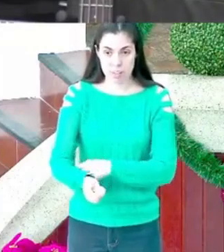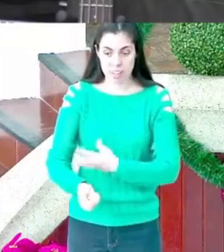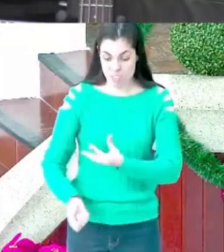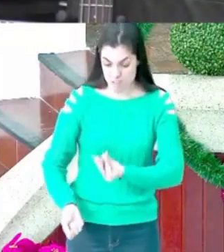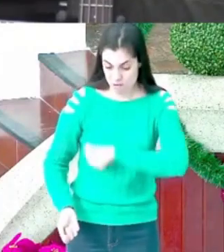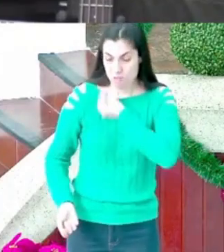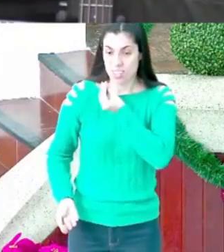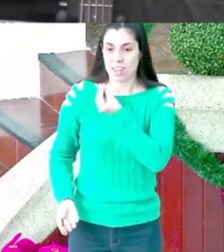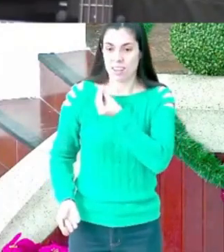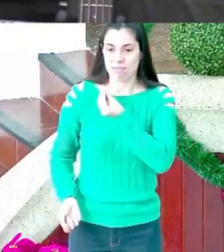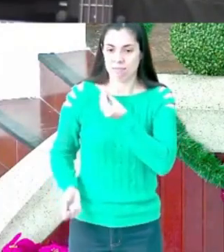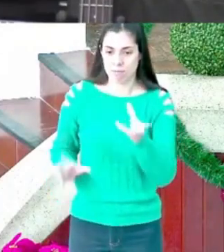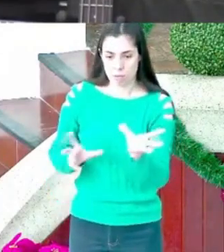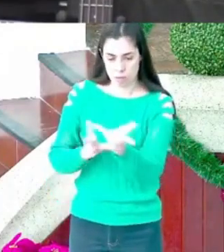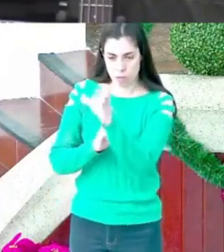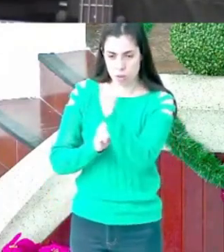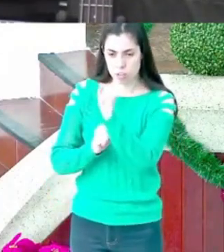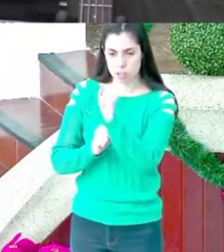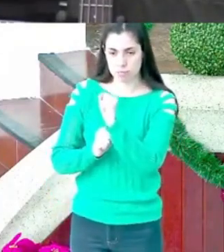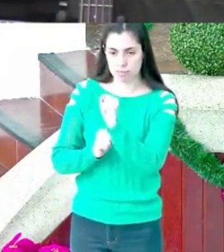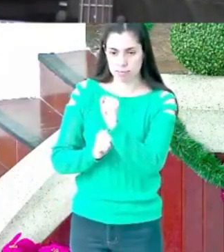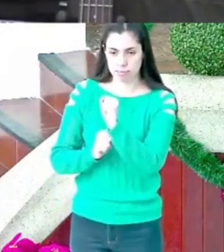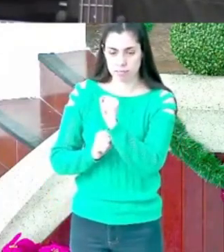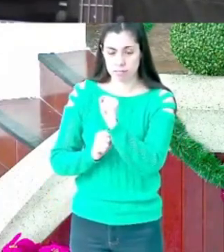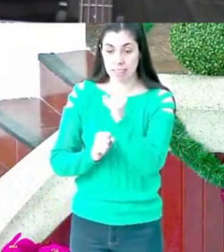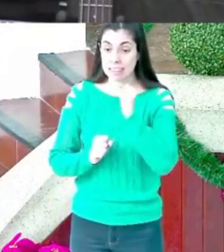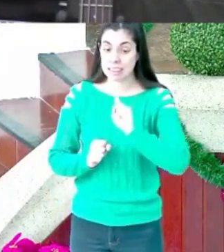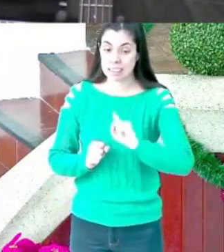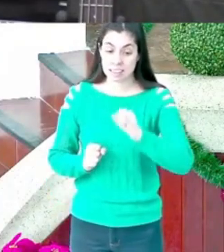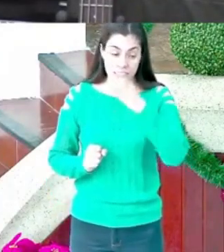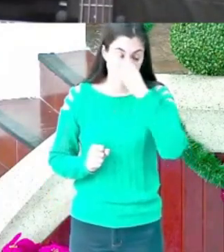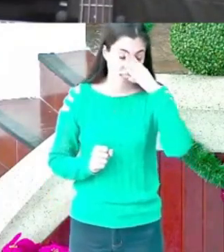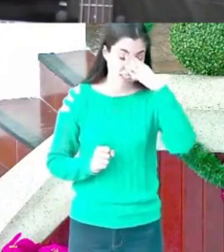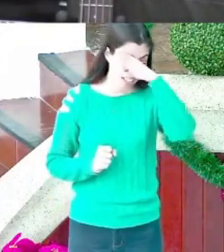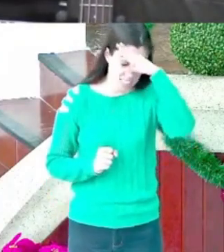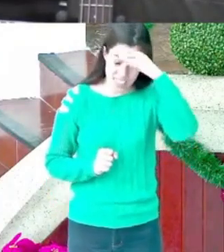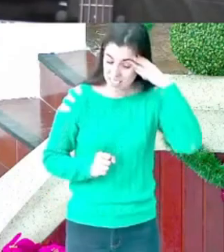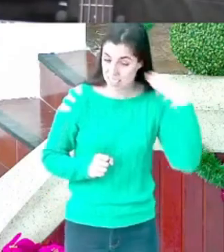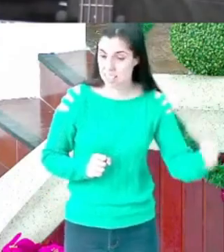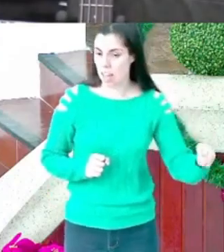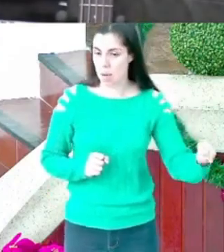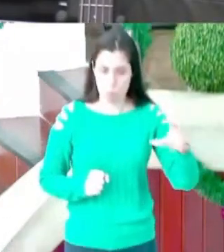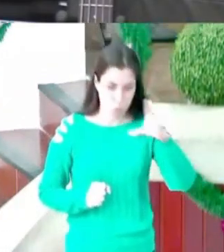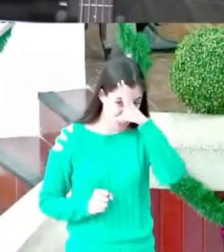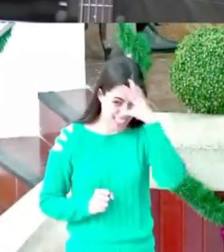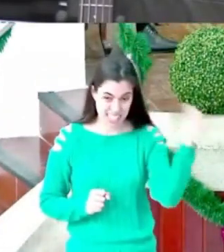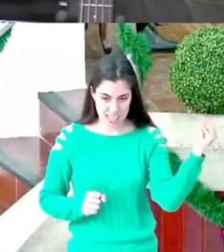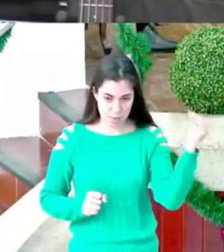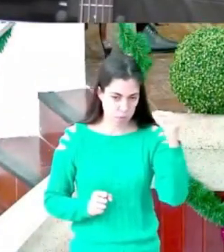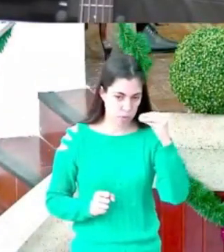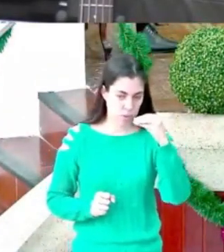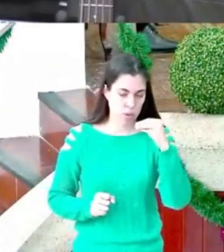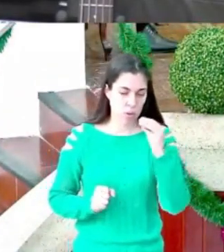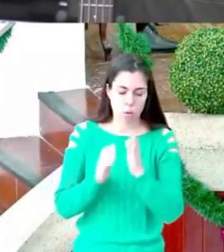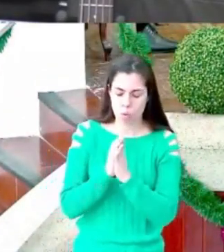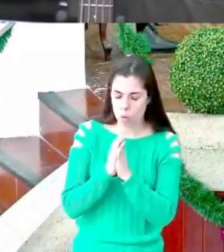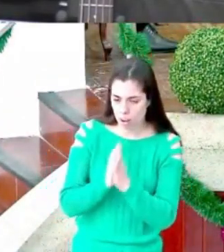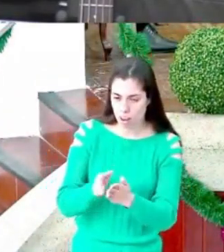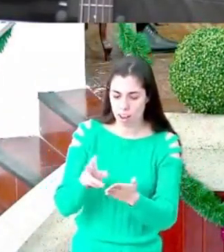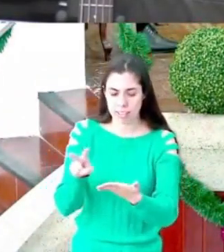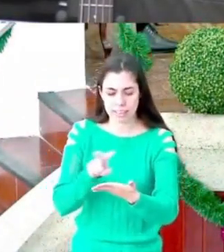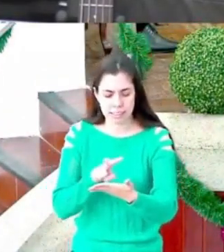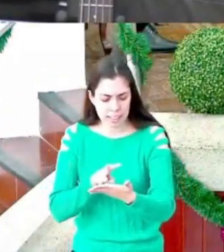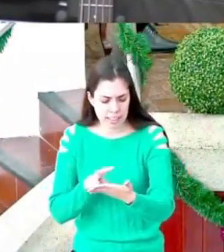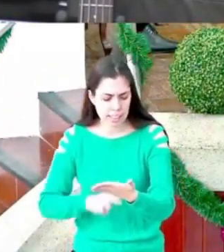espiritual. E não podemos crer que Cristo está ensinando uma espécie de legalismo aqui no Sermão do